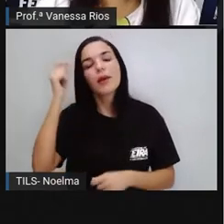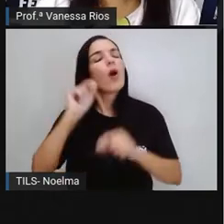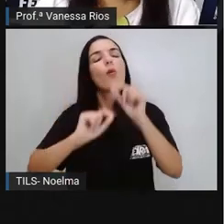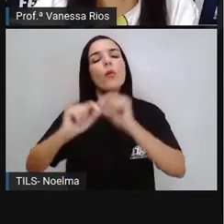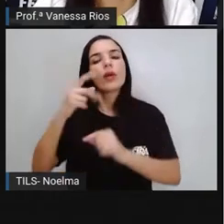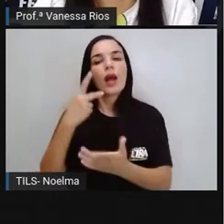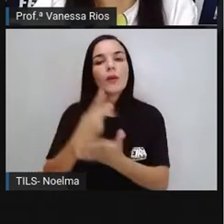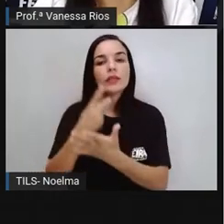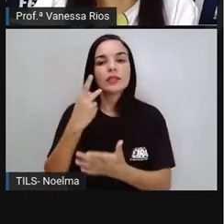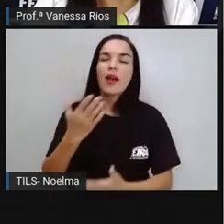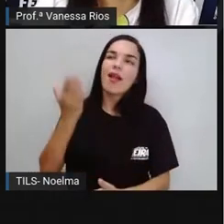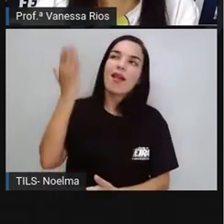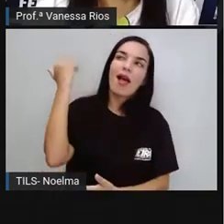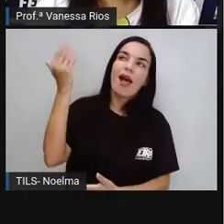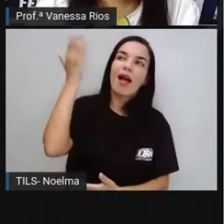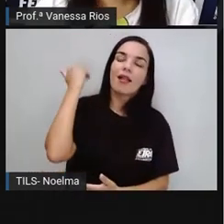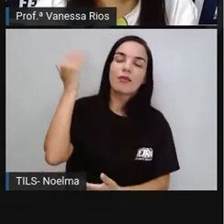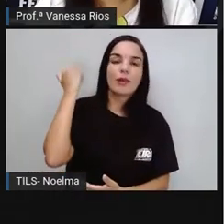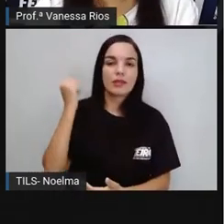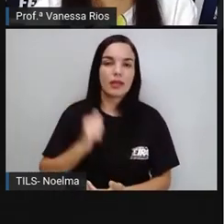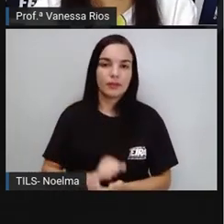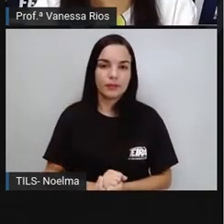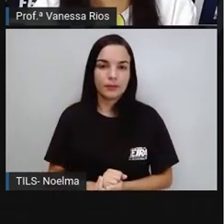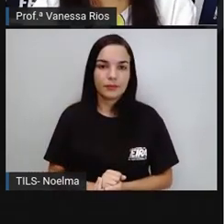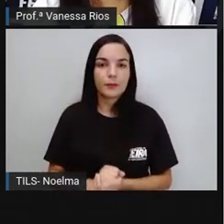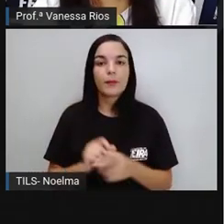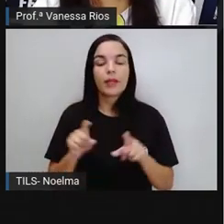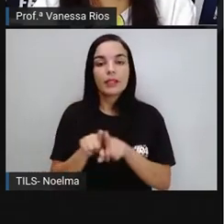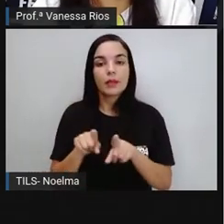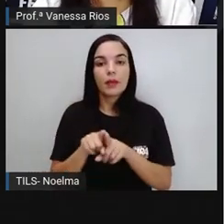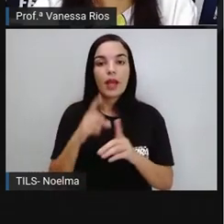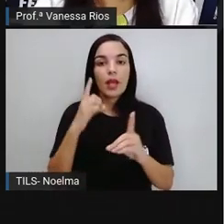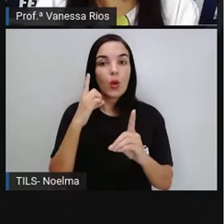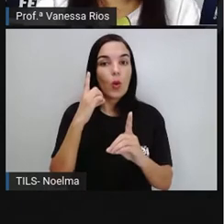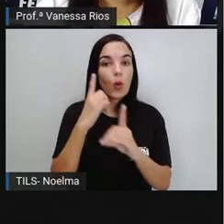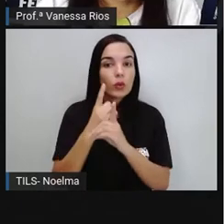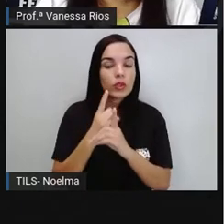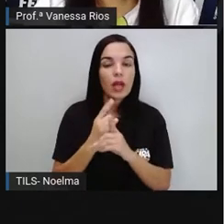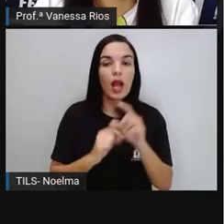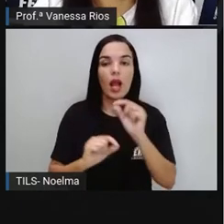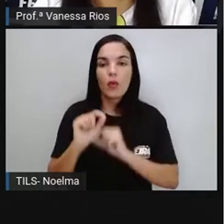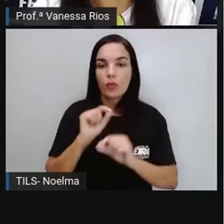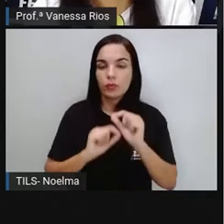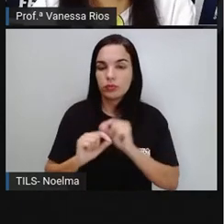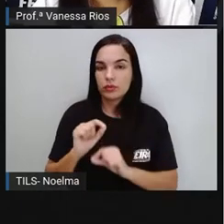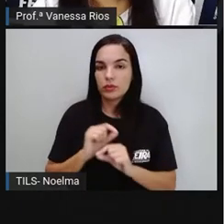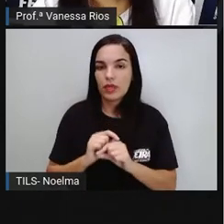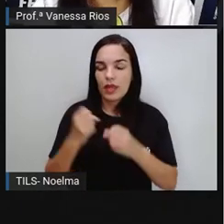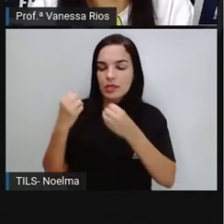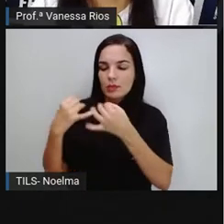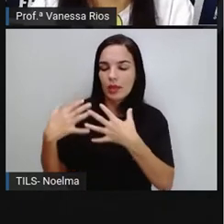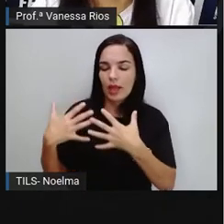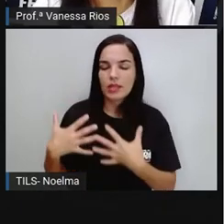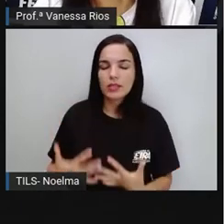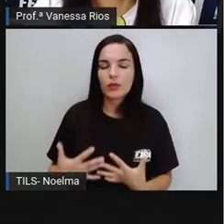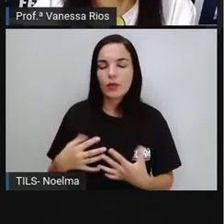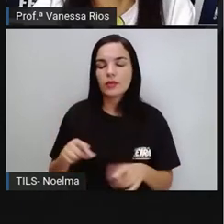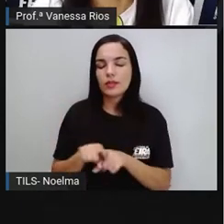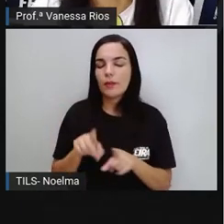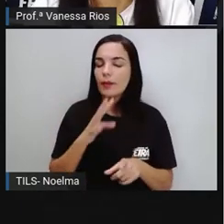lá atrás, há muito tempo, e encontrar nesses fatos históricos, né, explicações e